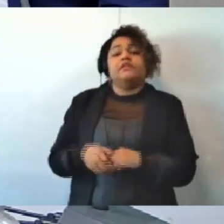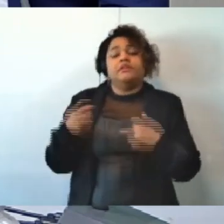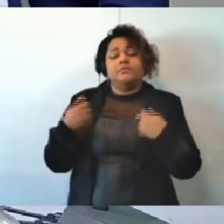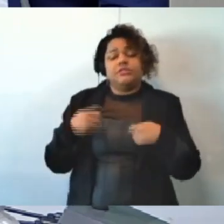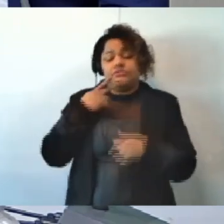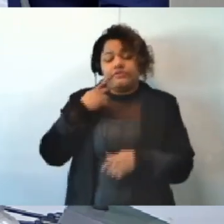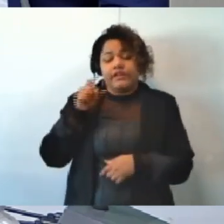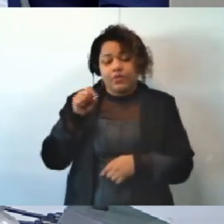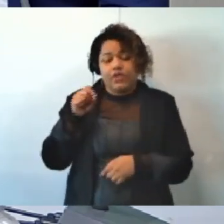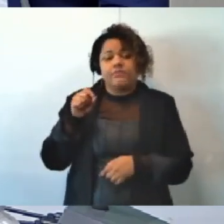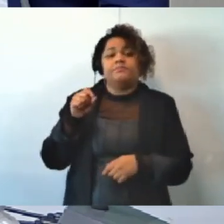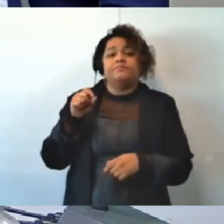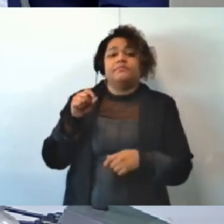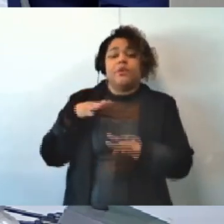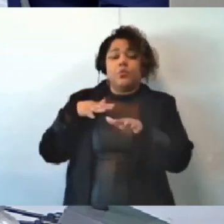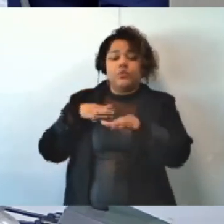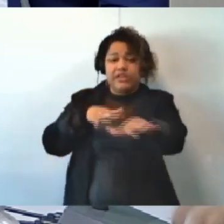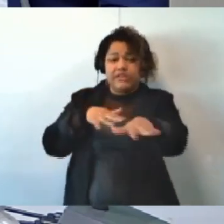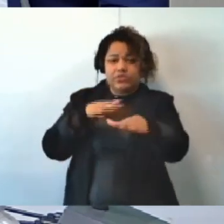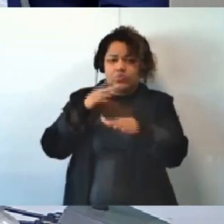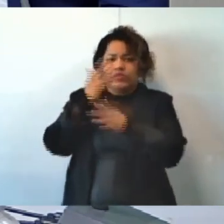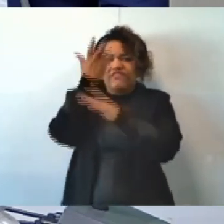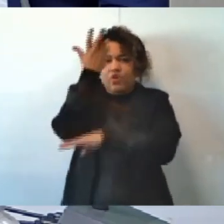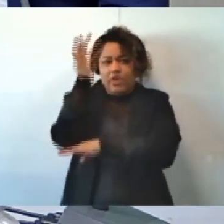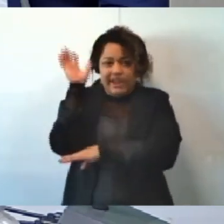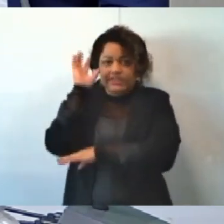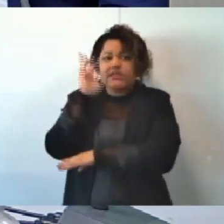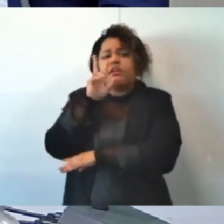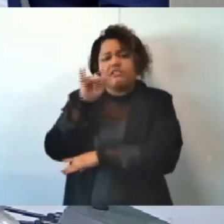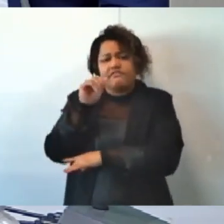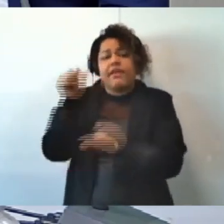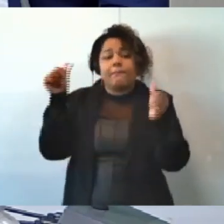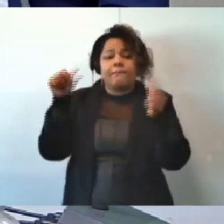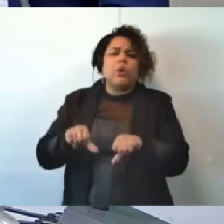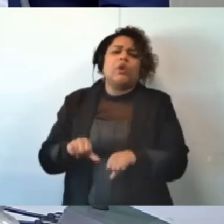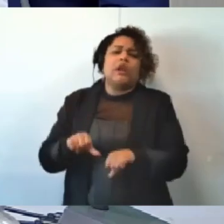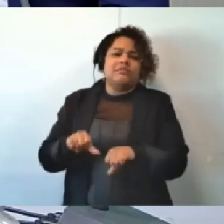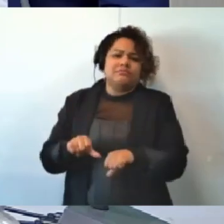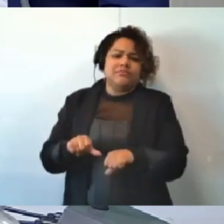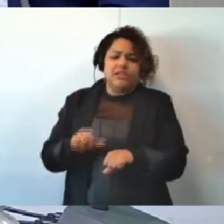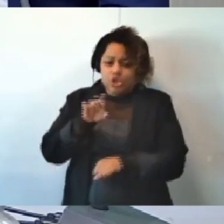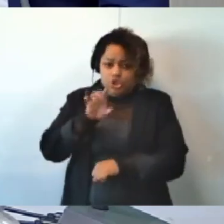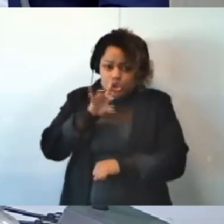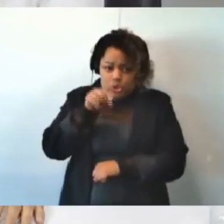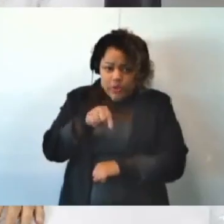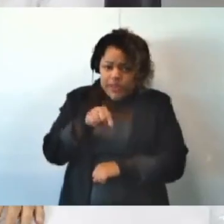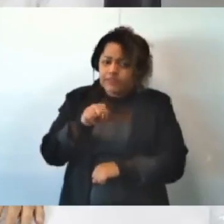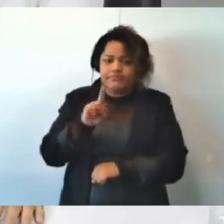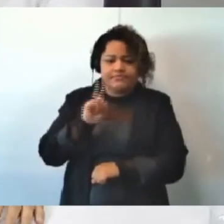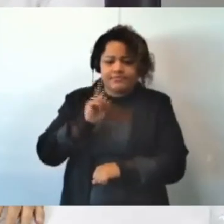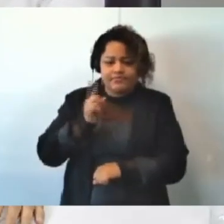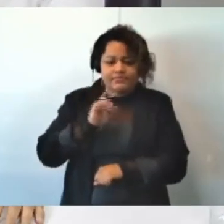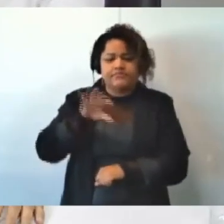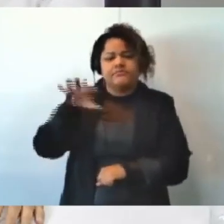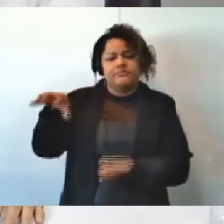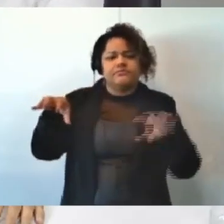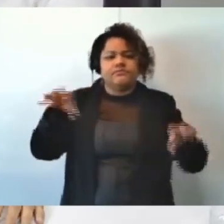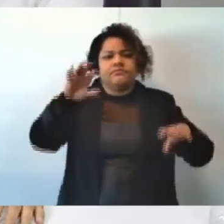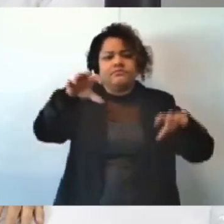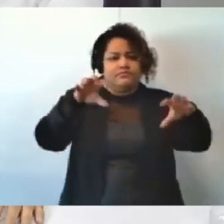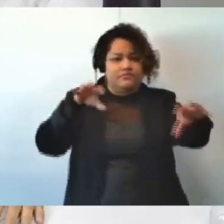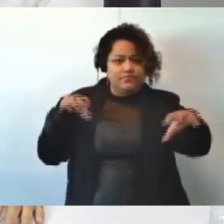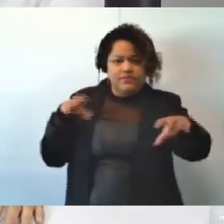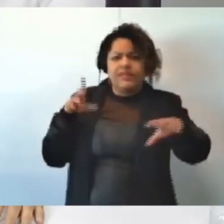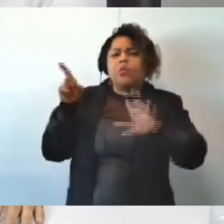Por que que ele vai piorar? Não só da Floresta, como de das outras regiões. Se a gente pegar o projeto Centro de Todo Mundo, a gente vai ver